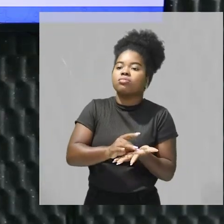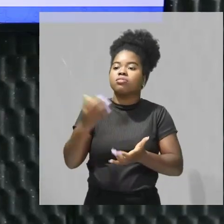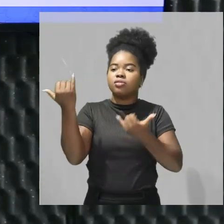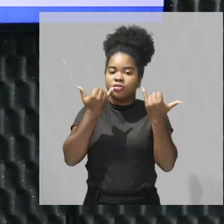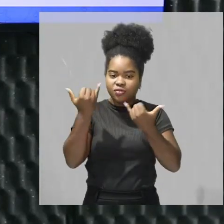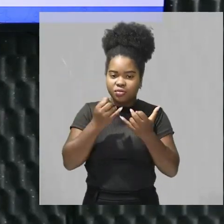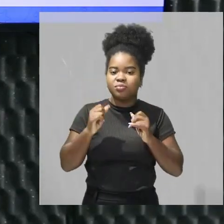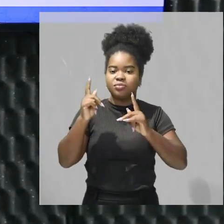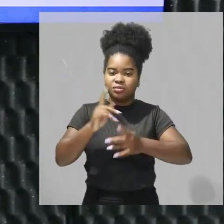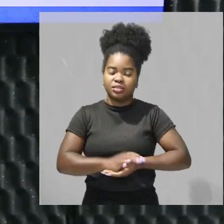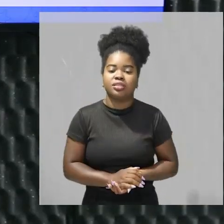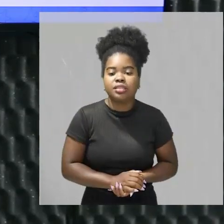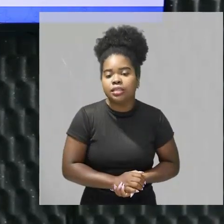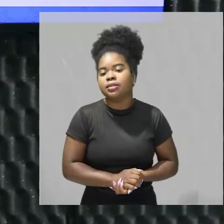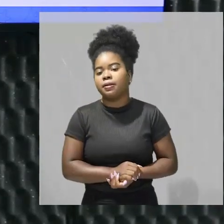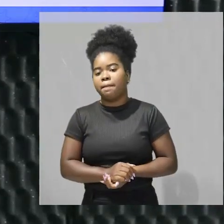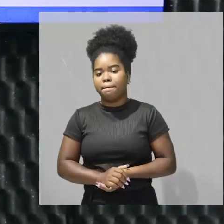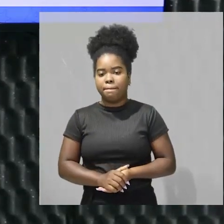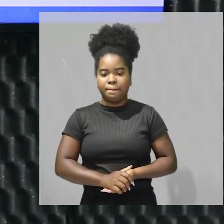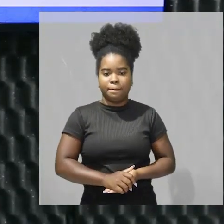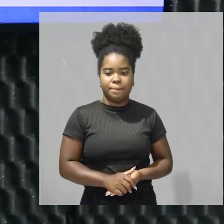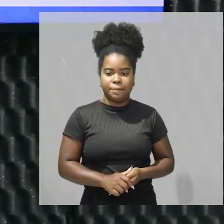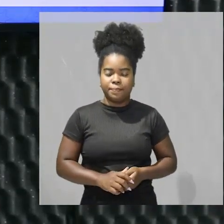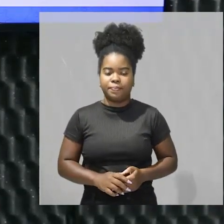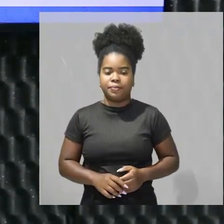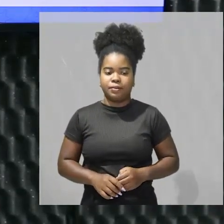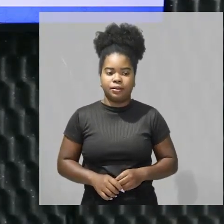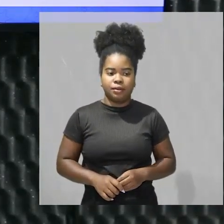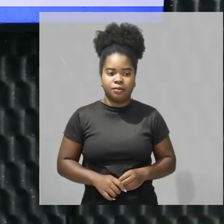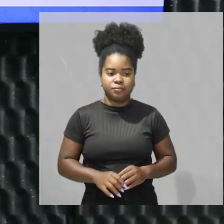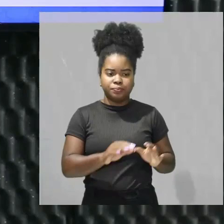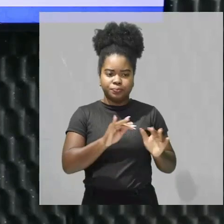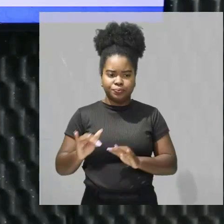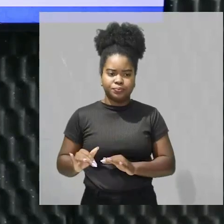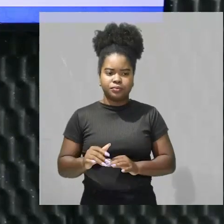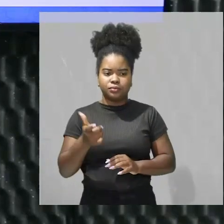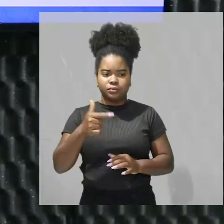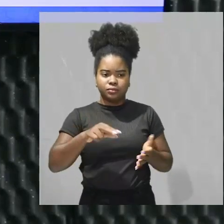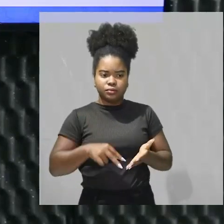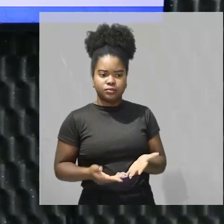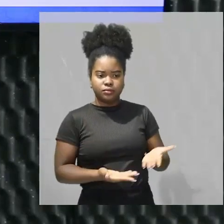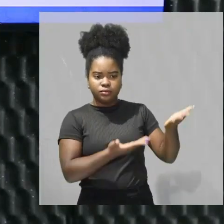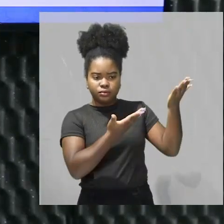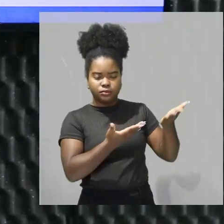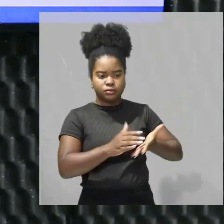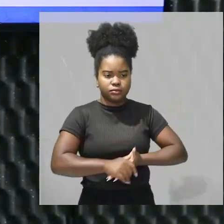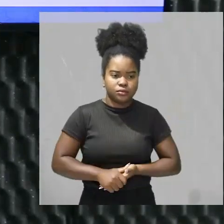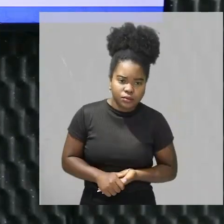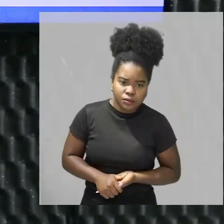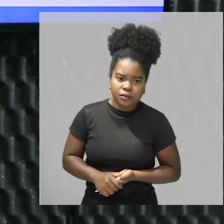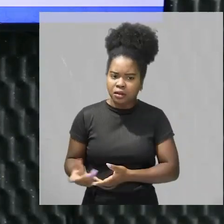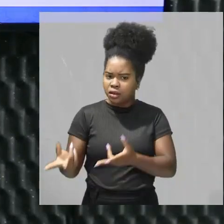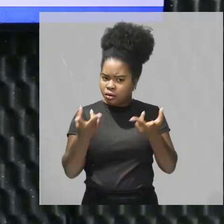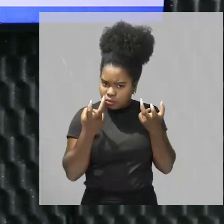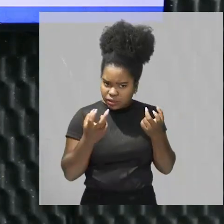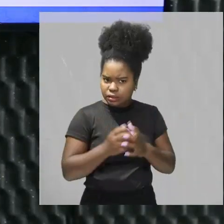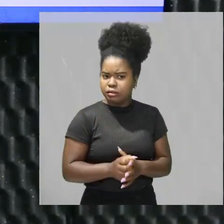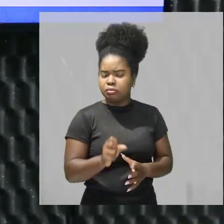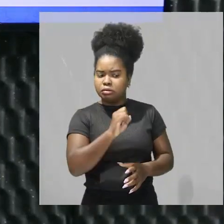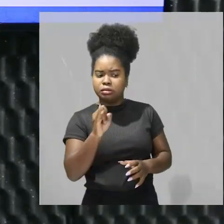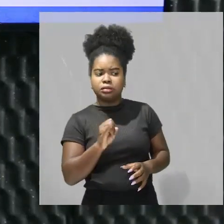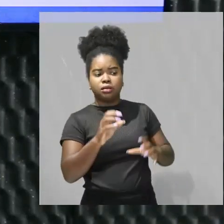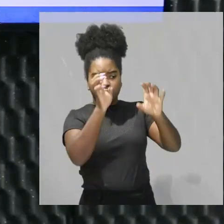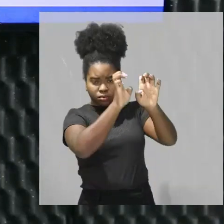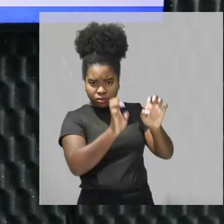que será defendida ao longo da dissertação. Verifique se a seguinte estrutura de raciocínio